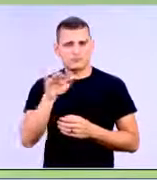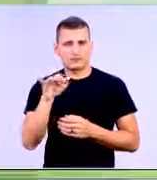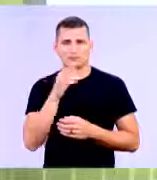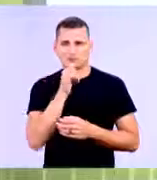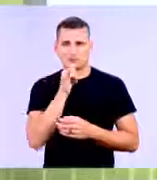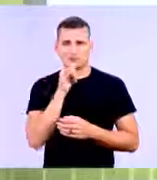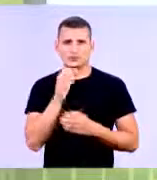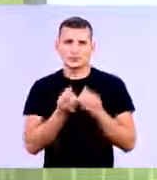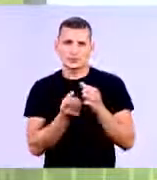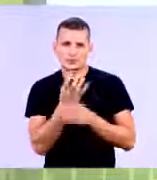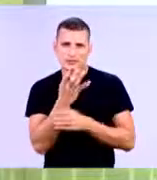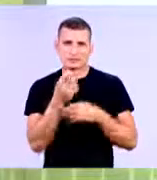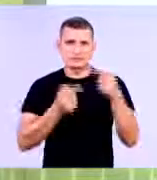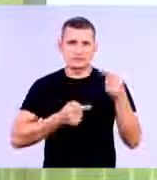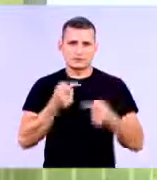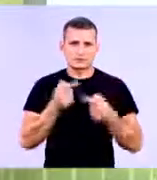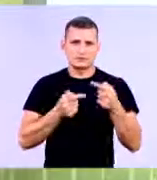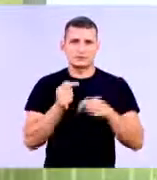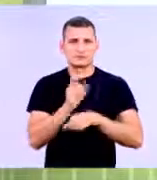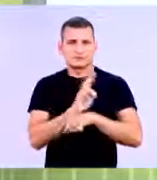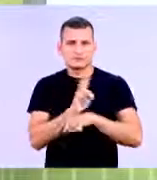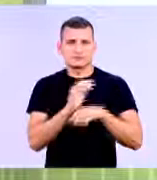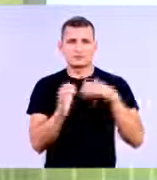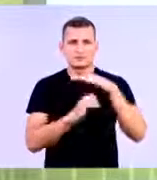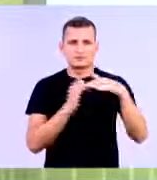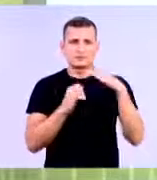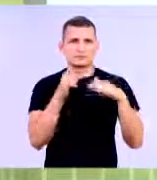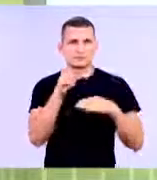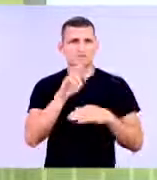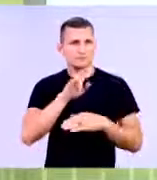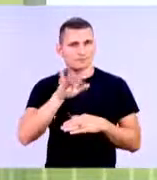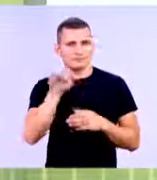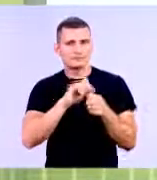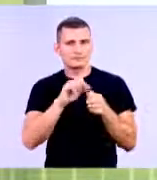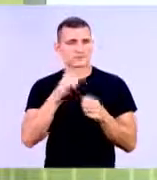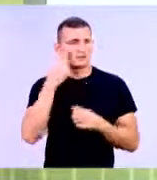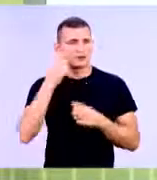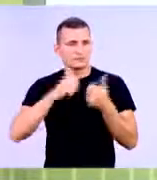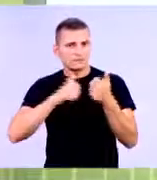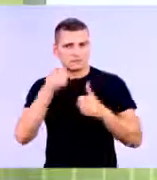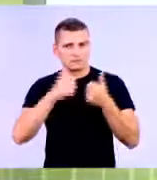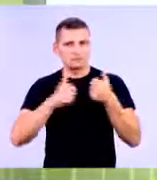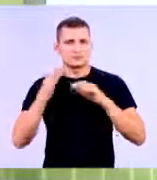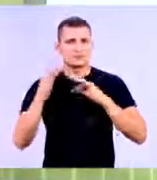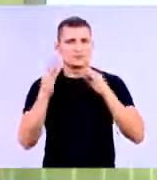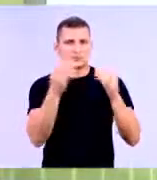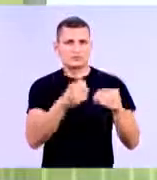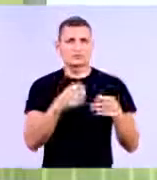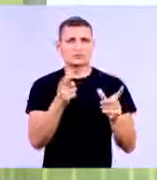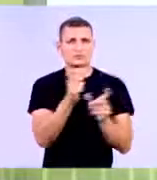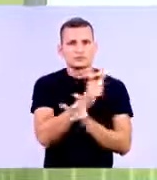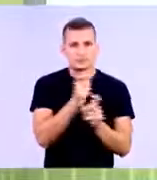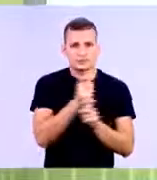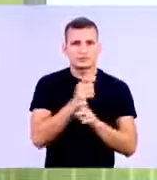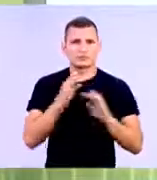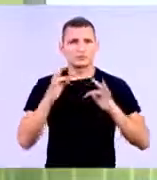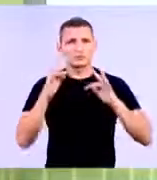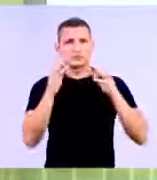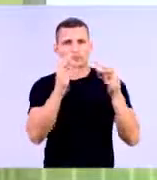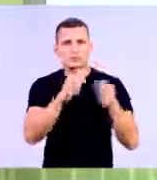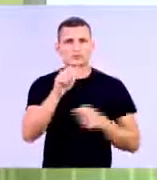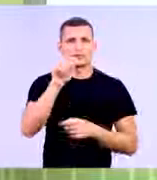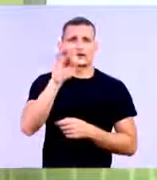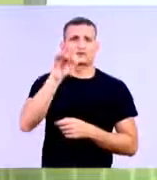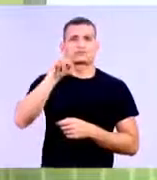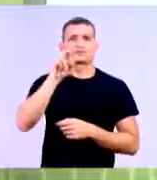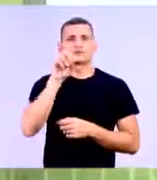uma política de segurança na minha empresa, você vai fazer uma avaliação de toda a estrutura, de todos os